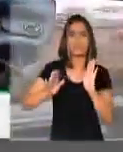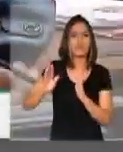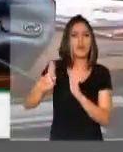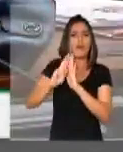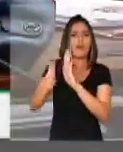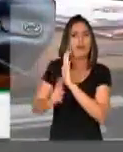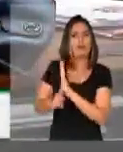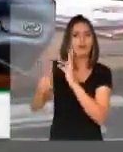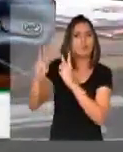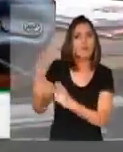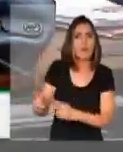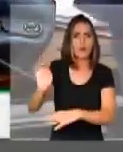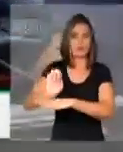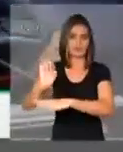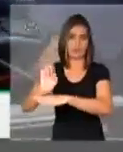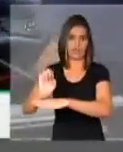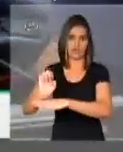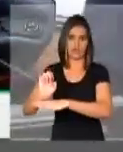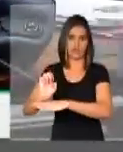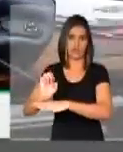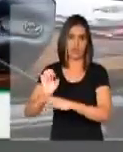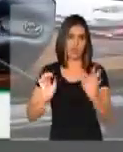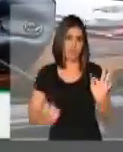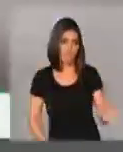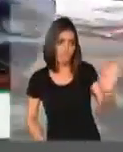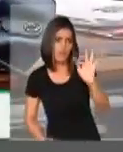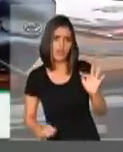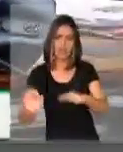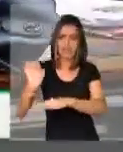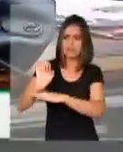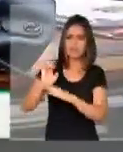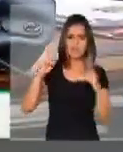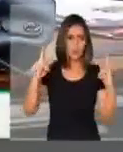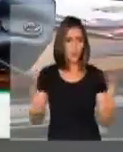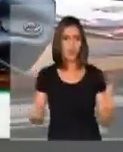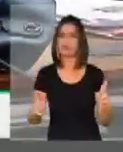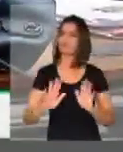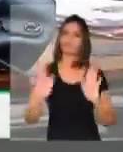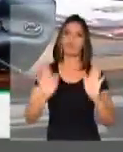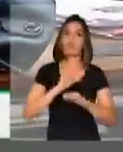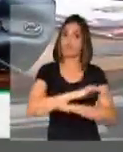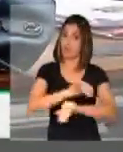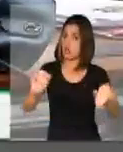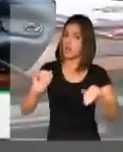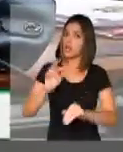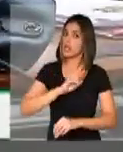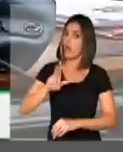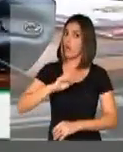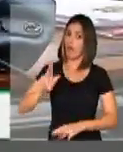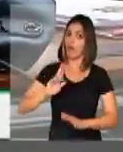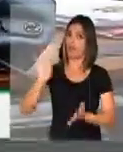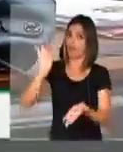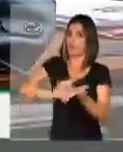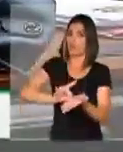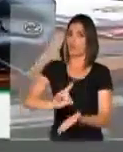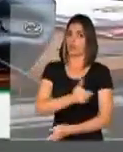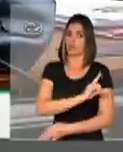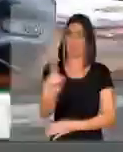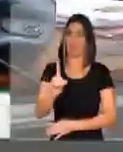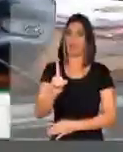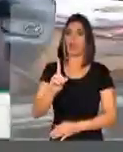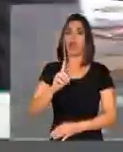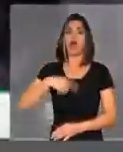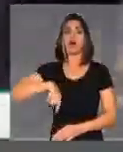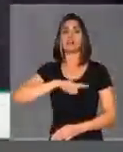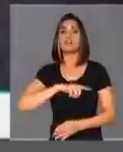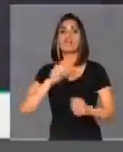mesmos critérios para os militares estaduais. E eu quero aqui fazer esse alerta, que não é verdade. Nós estamos dando um